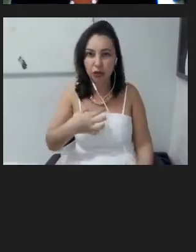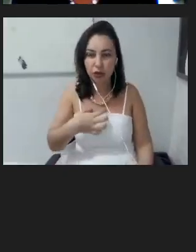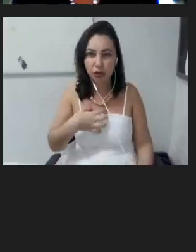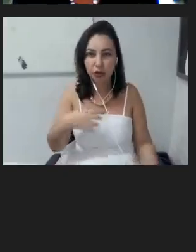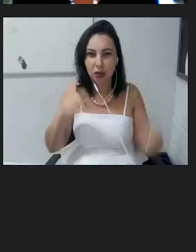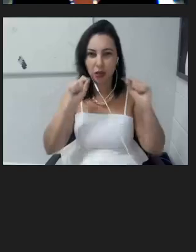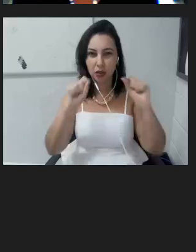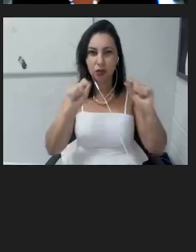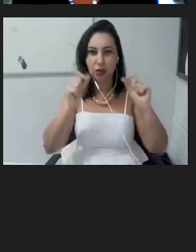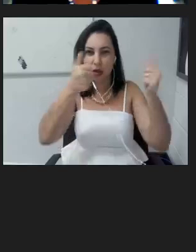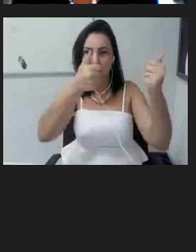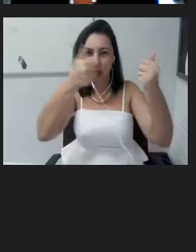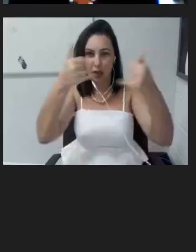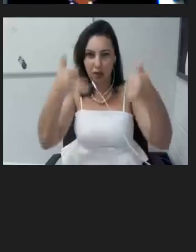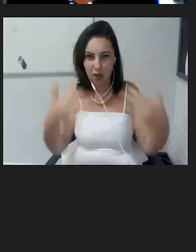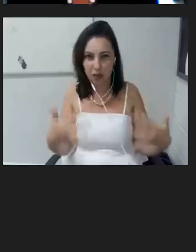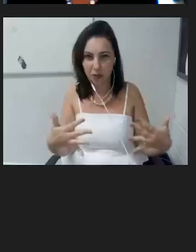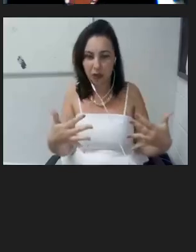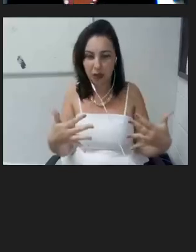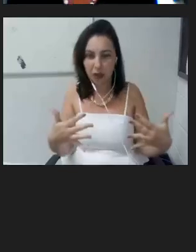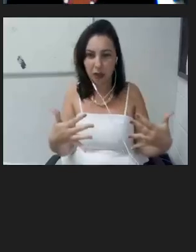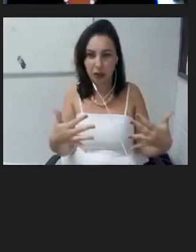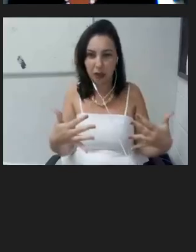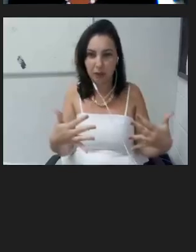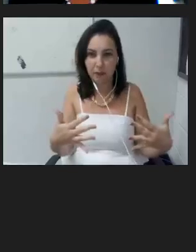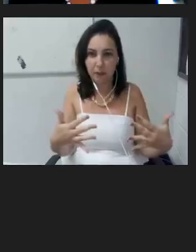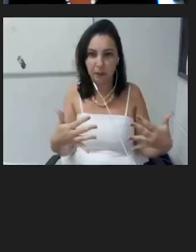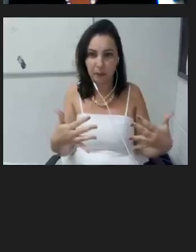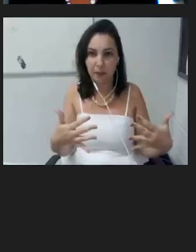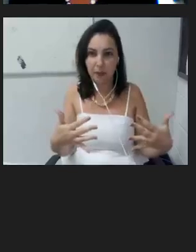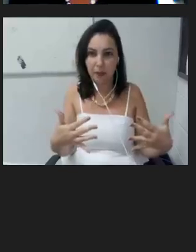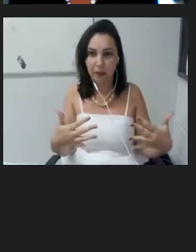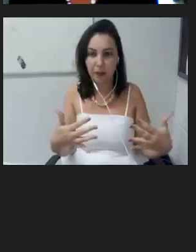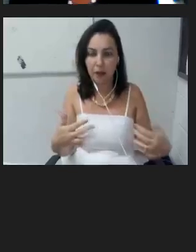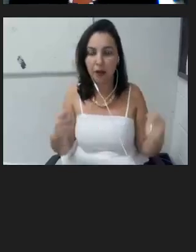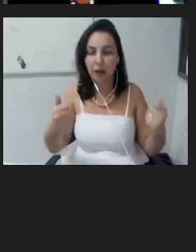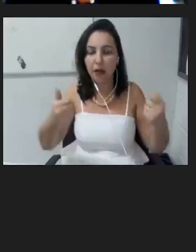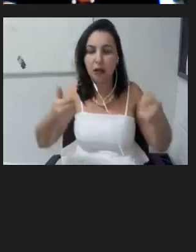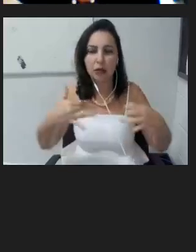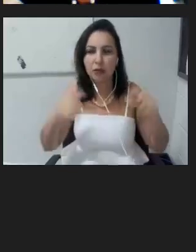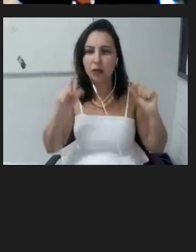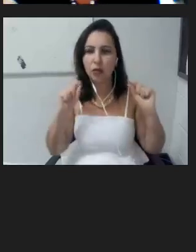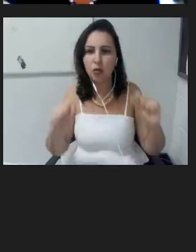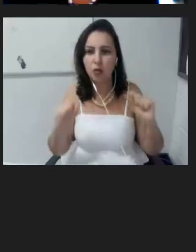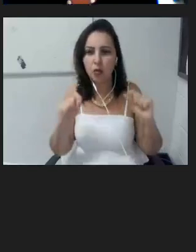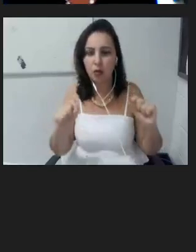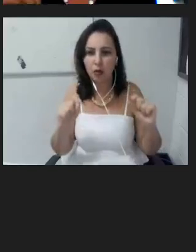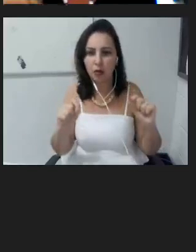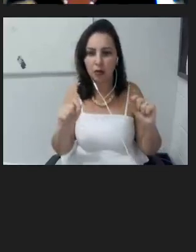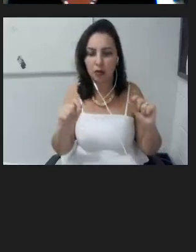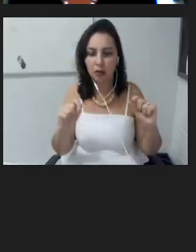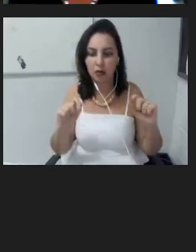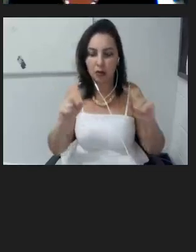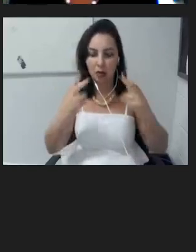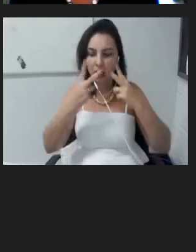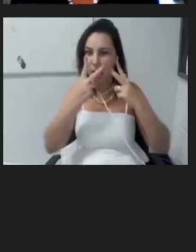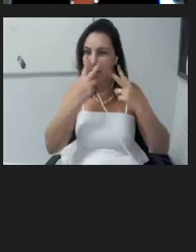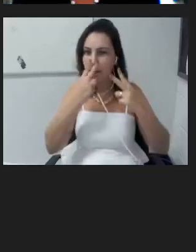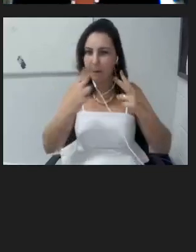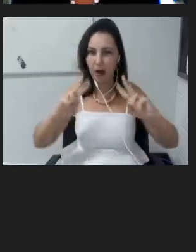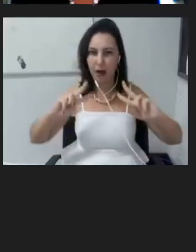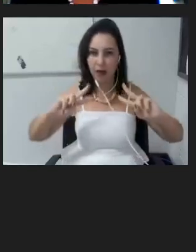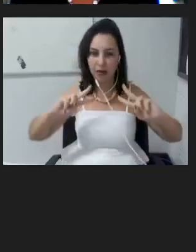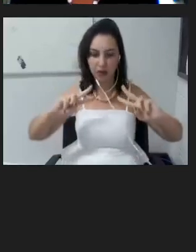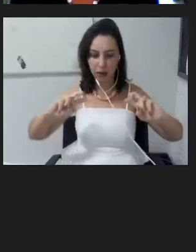gente traz aqui, pede para a gente essa atenção ao